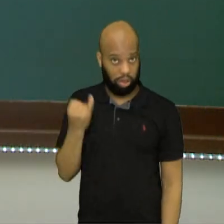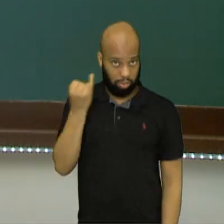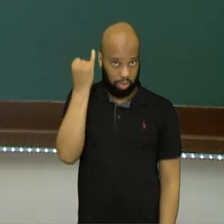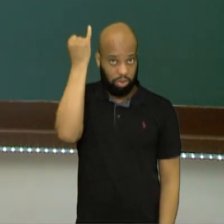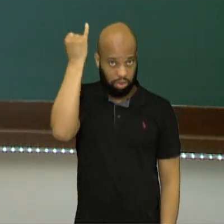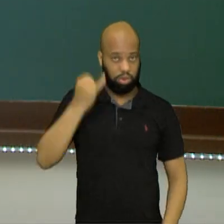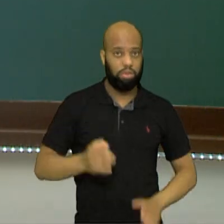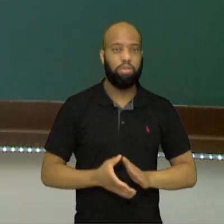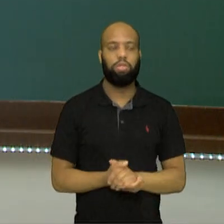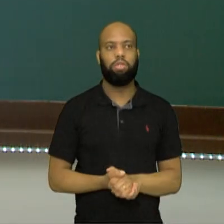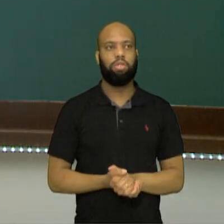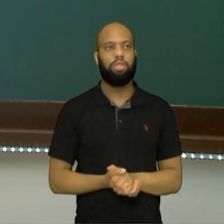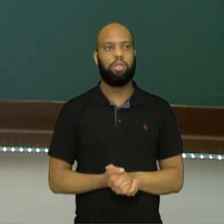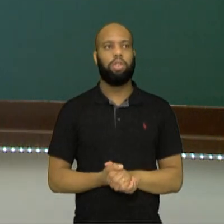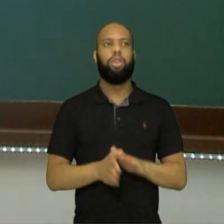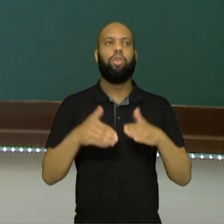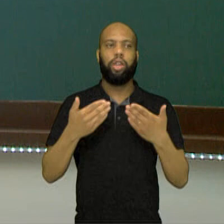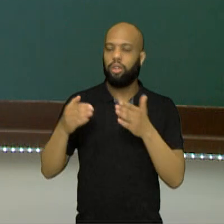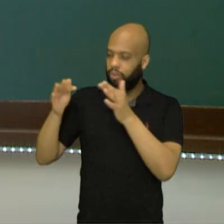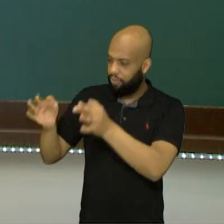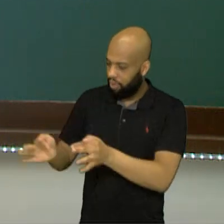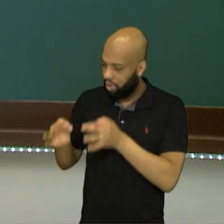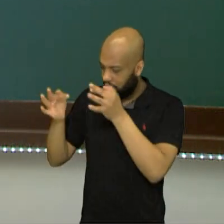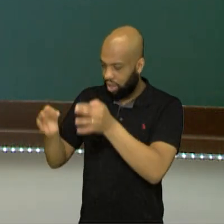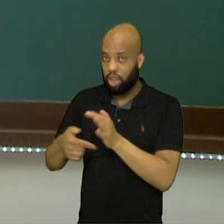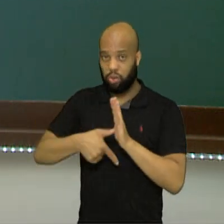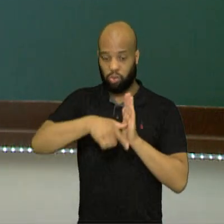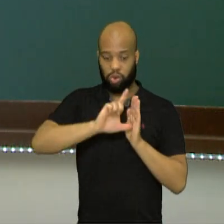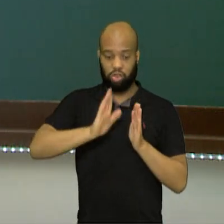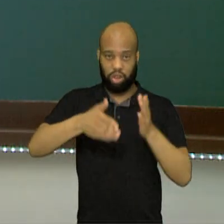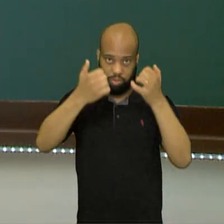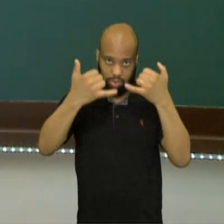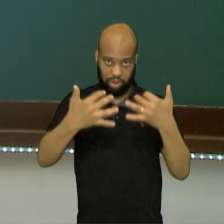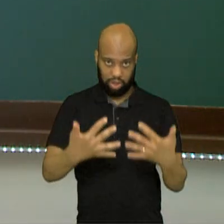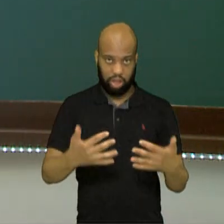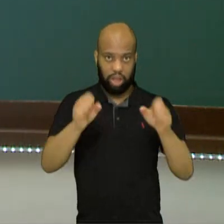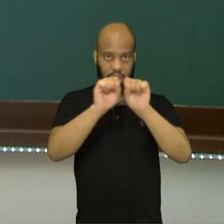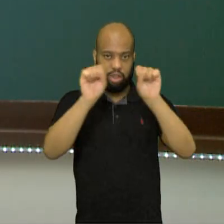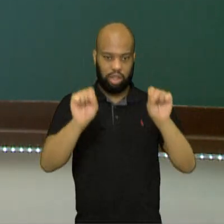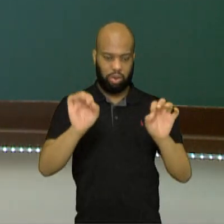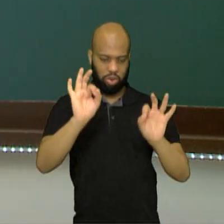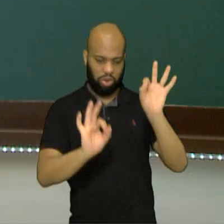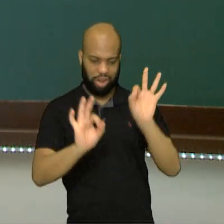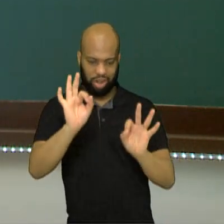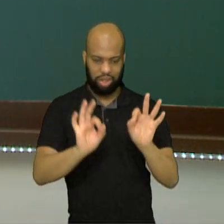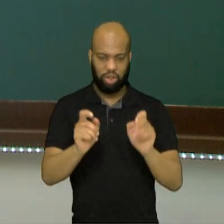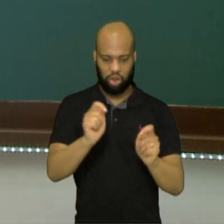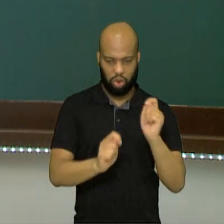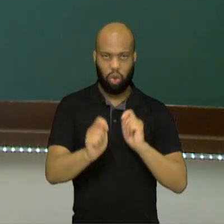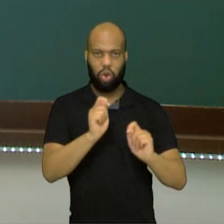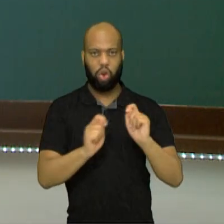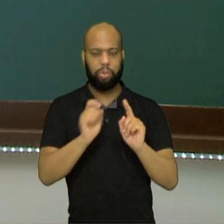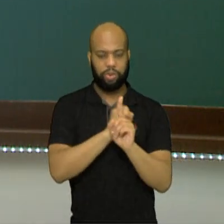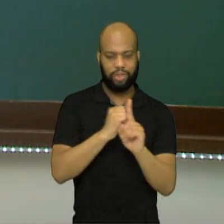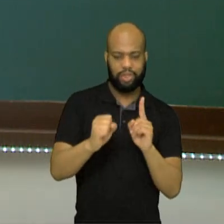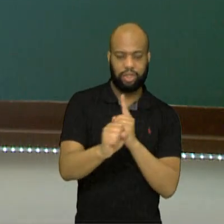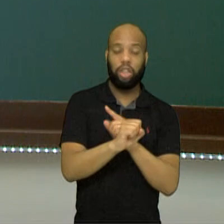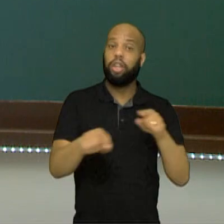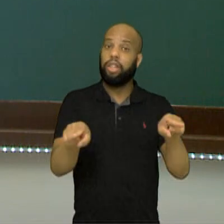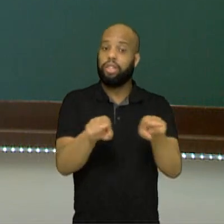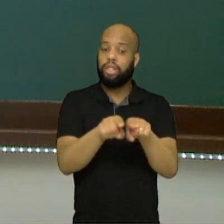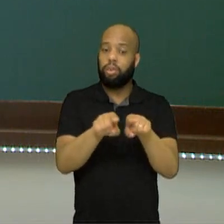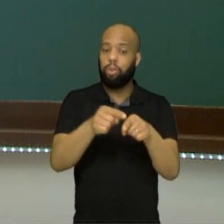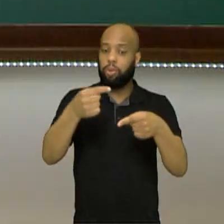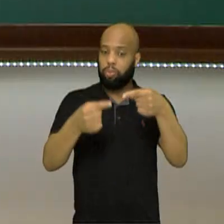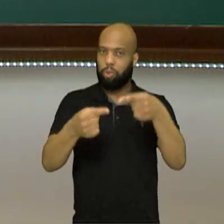importante, tá, pessoal? Então, o feudalismo, como a gente falou, ele é um sistema de organização econômico, social e político. E ele